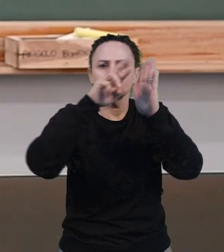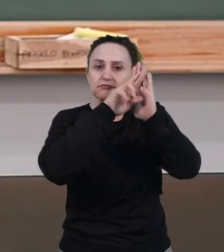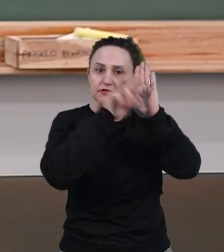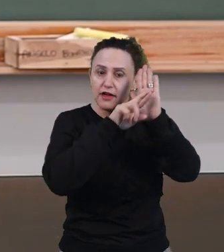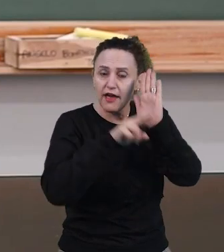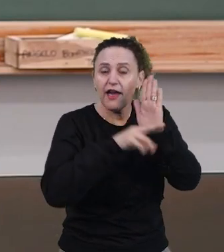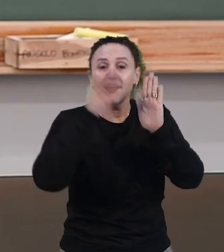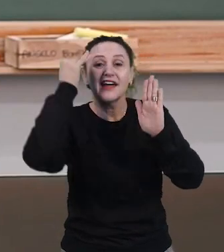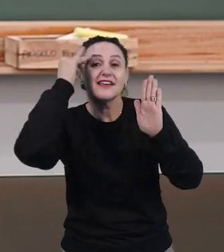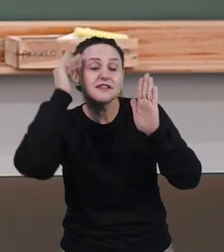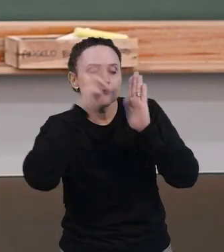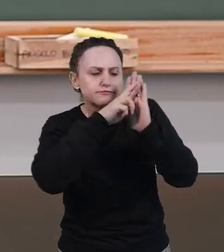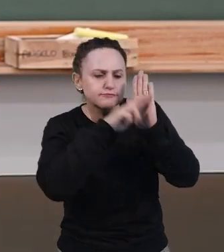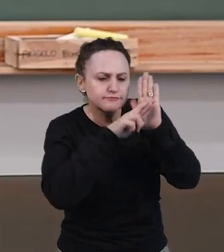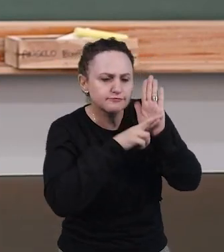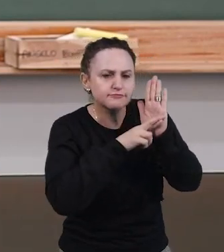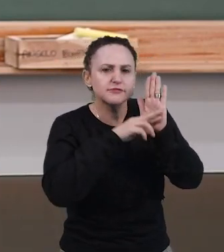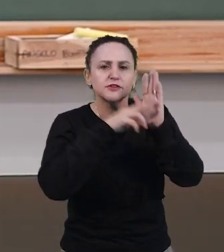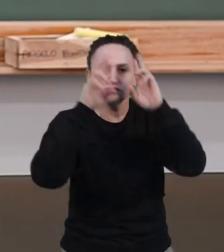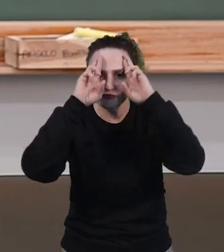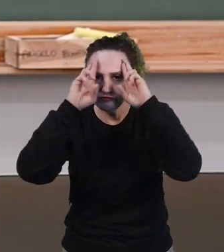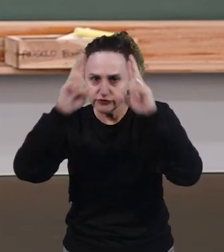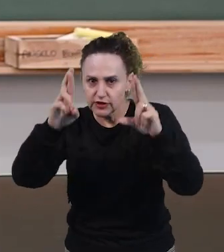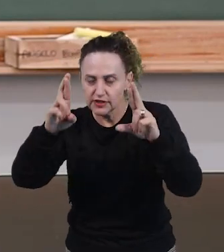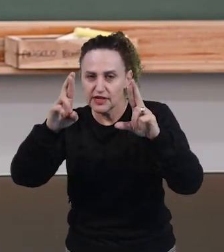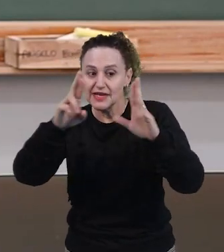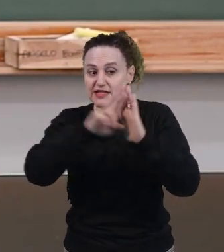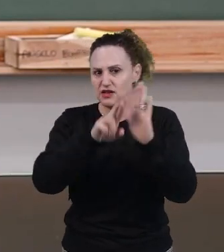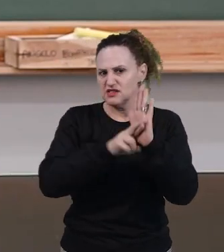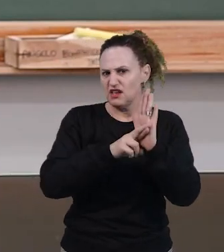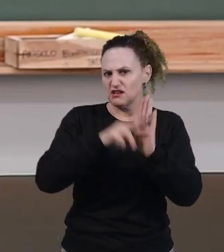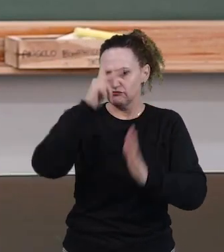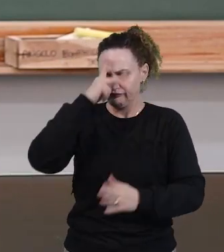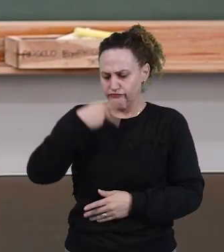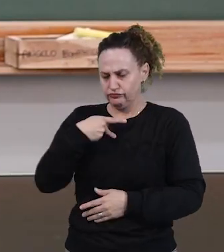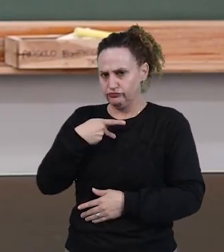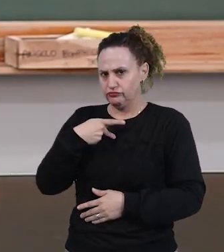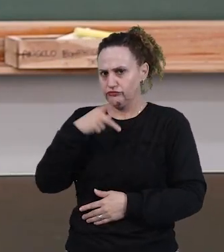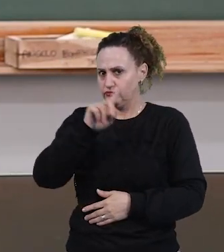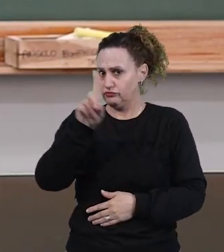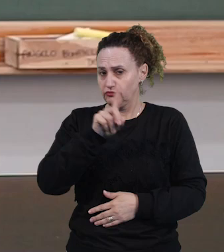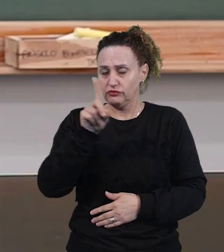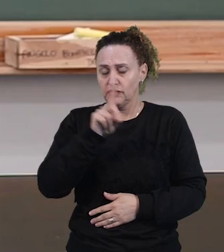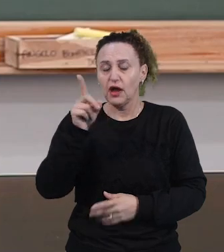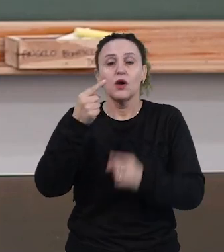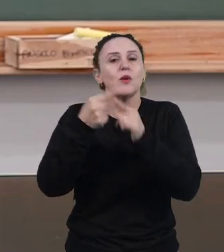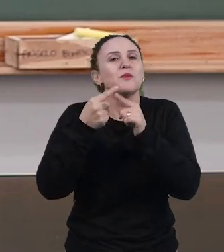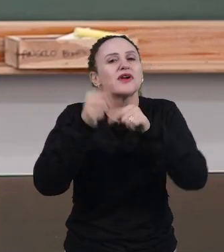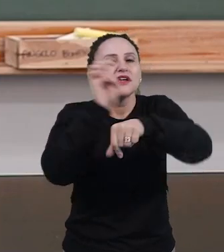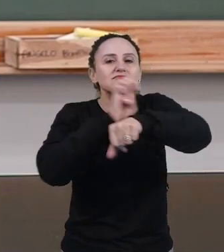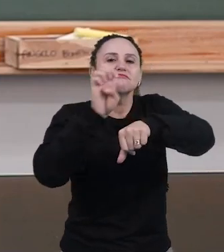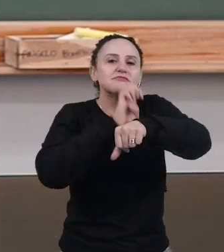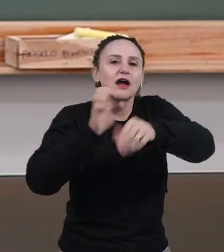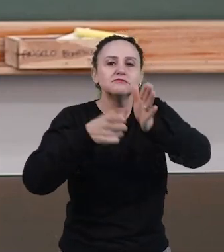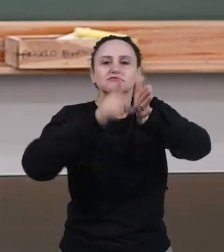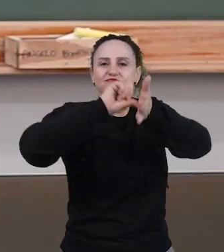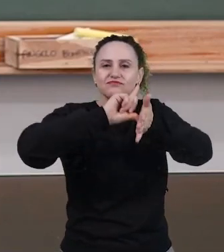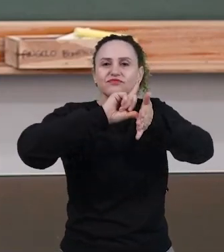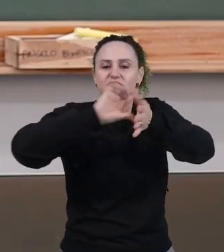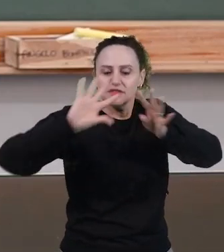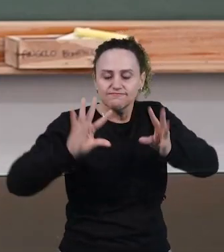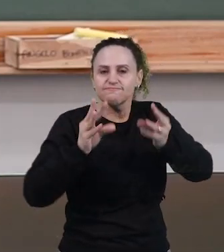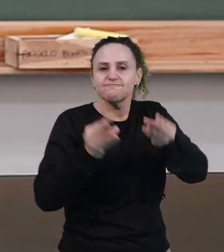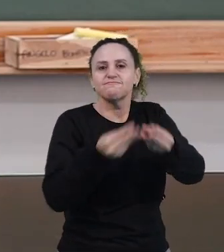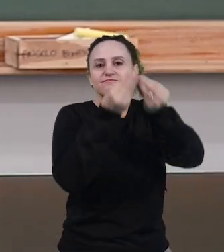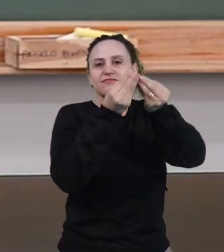mais a questão das regras e não regras que favoreçam só a si, né? Porque nos estágios anteriores eram regras em geral que favoreciam